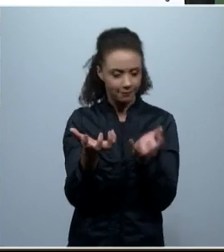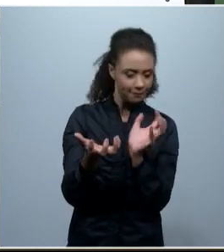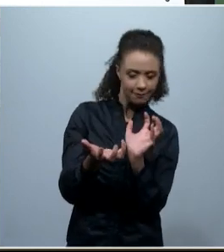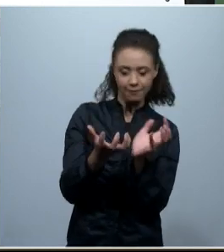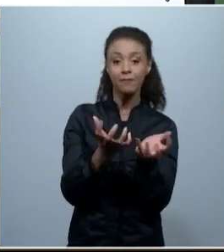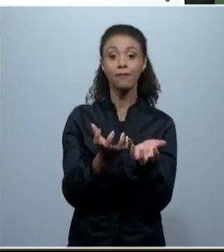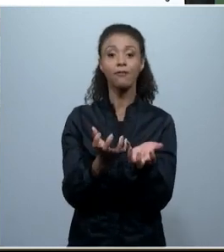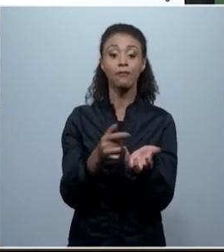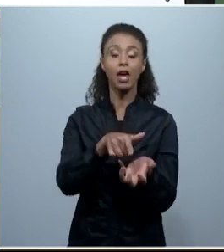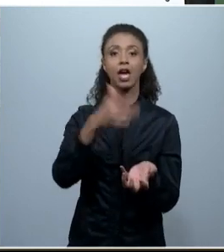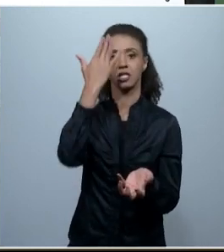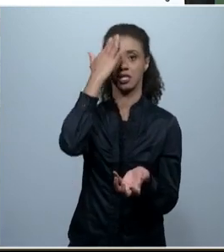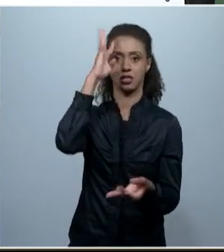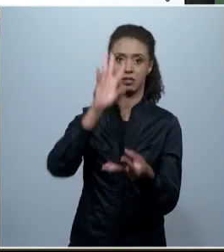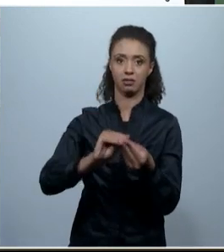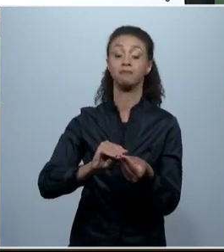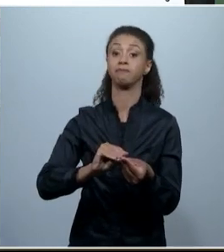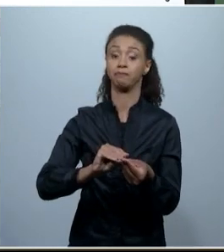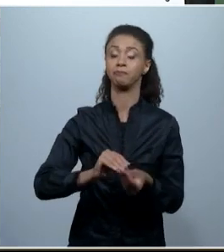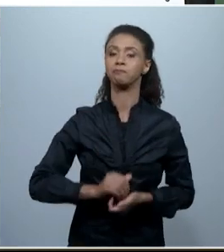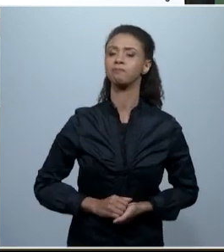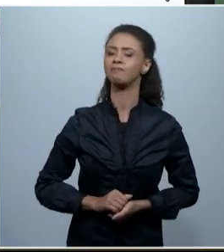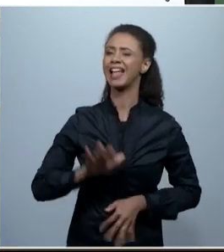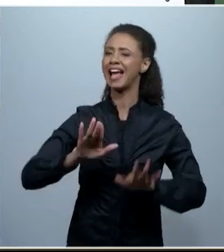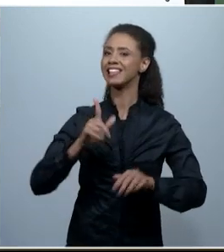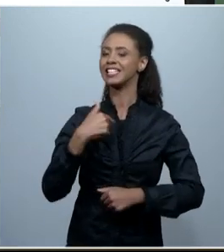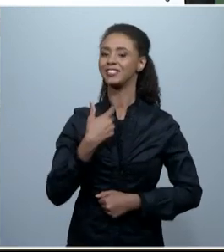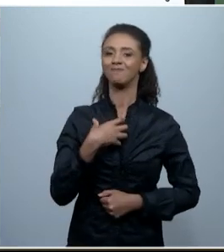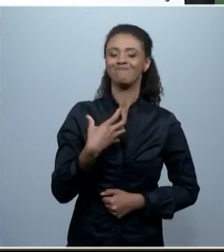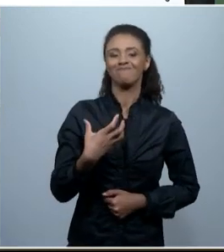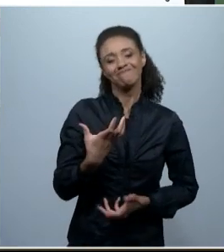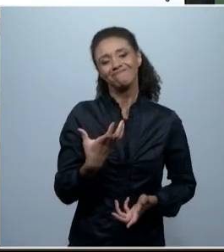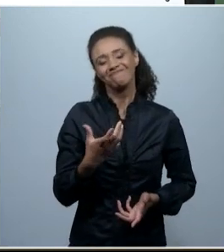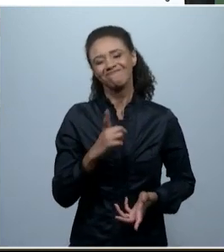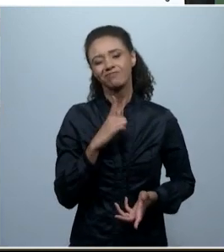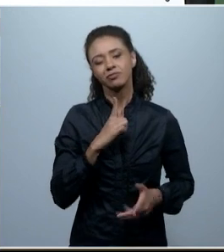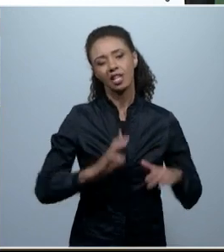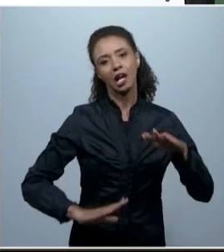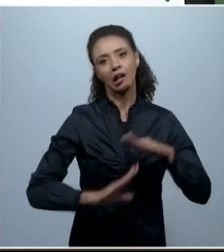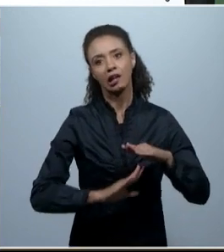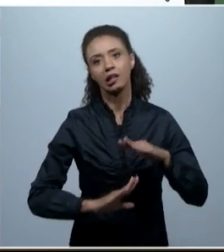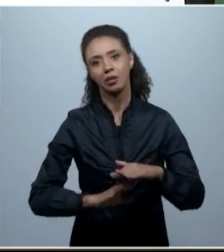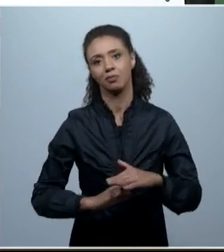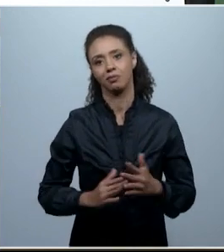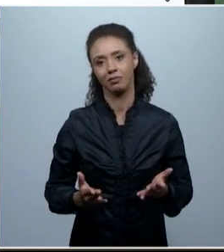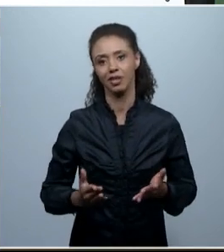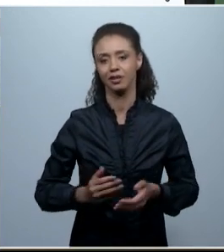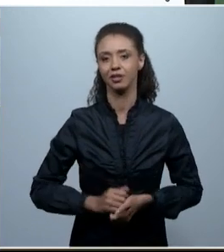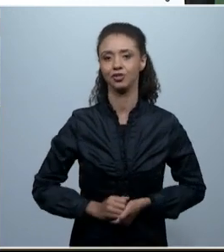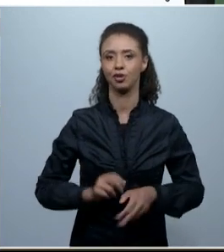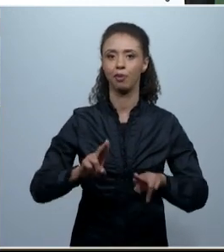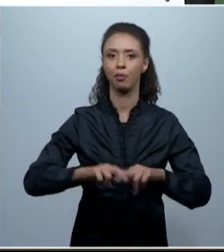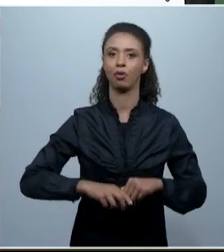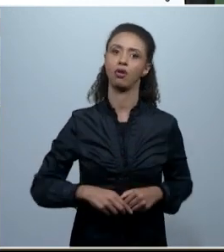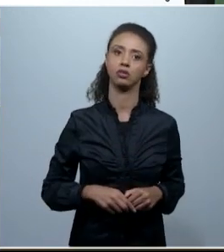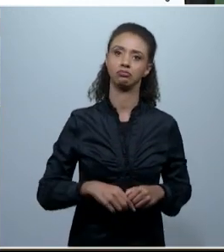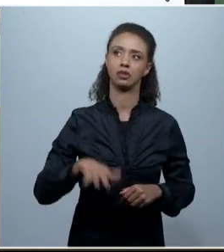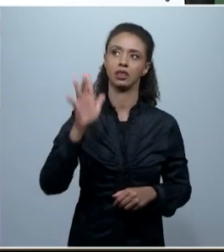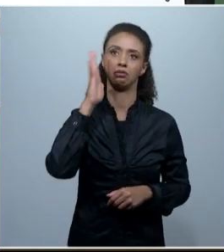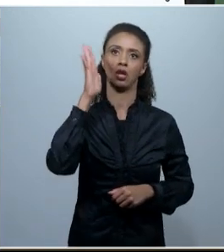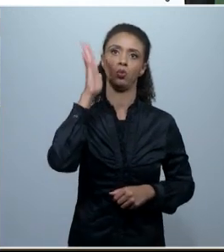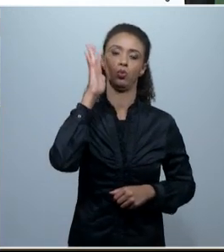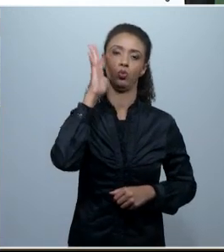para assimilar como elas são e a gente fica às vezes restrito a esse mundo do conteúdo da geometria